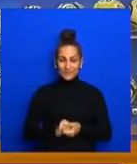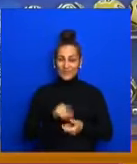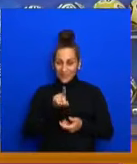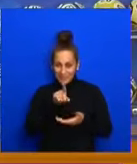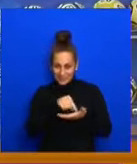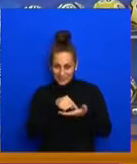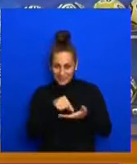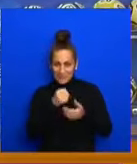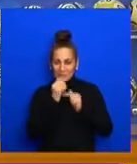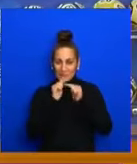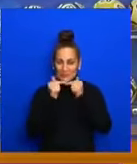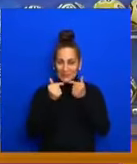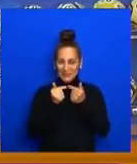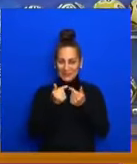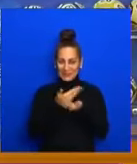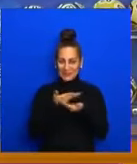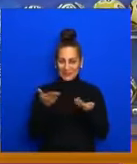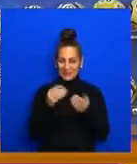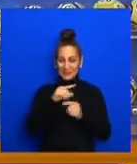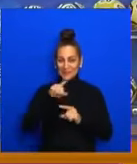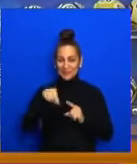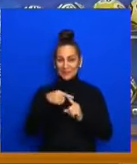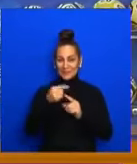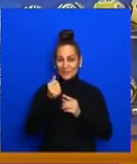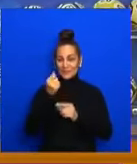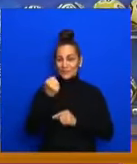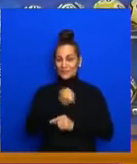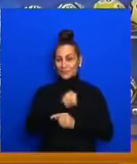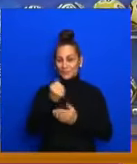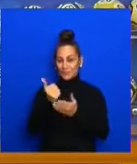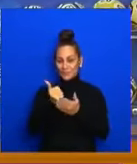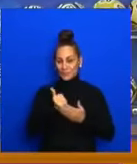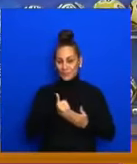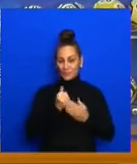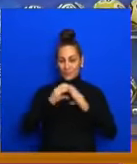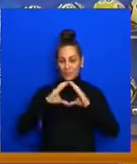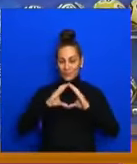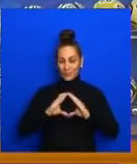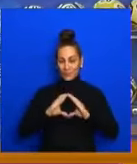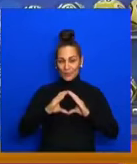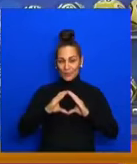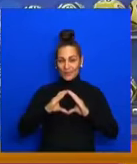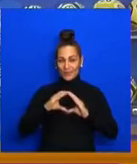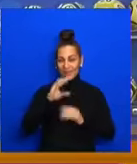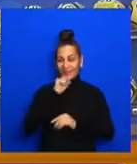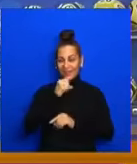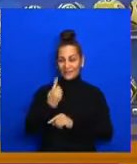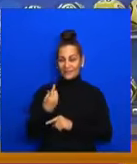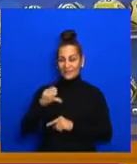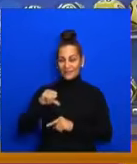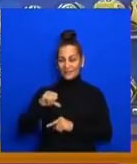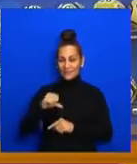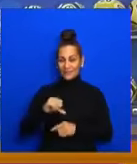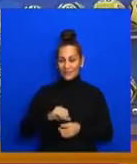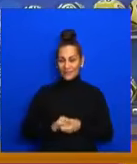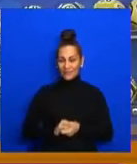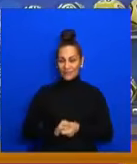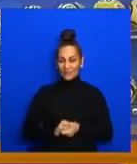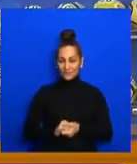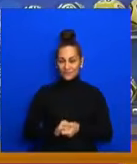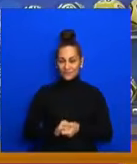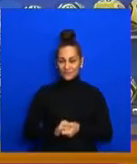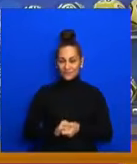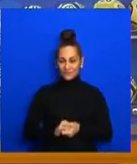E aí, tá marcando, boa sorte. Mais um número chegando. Bola laranja, 19. Laranja, número 19.